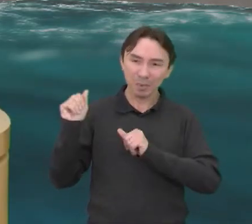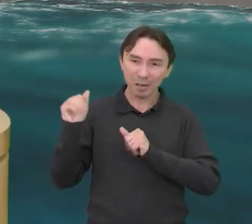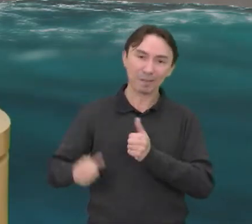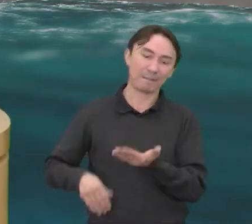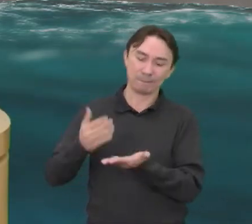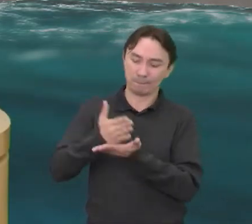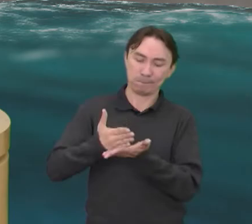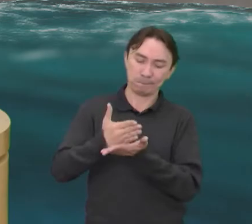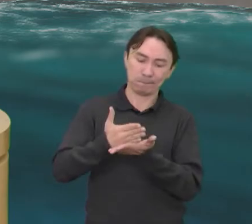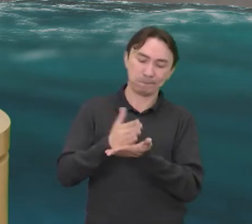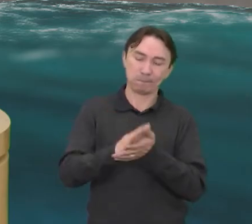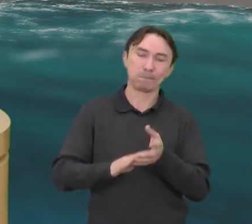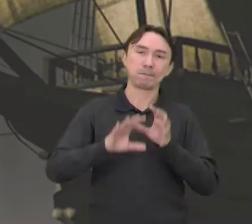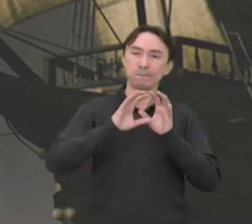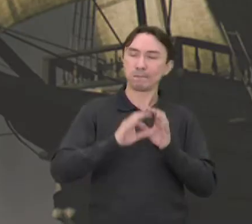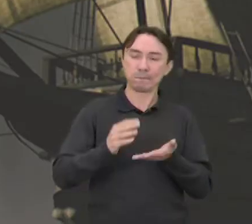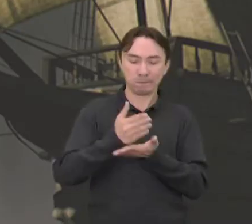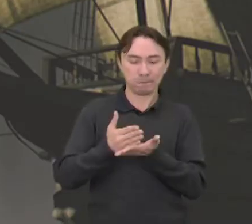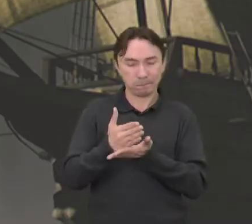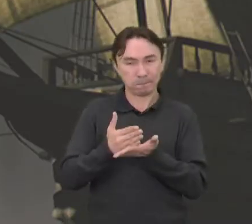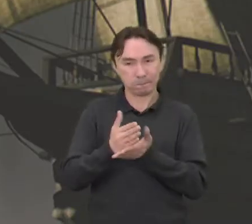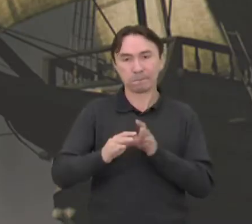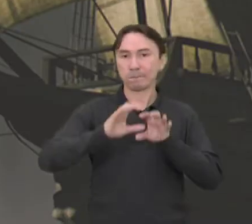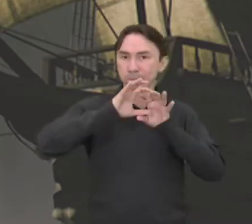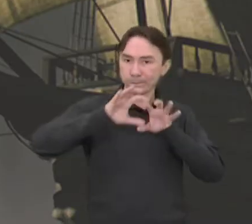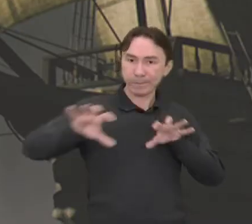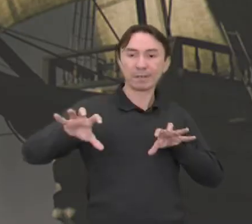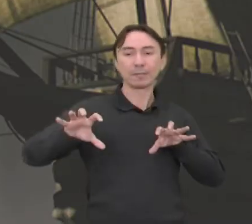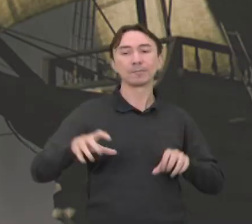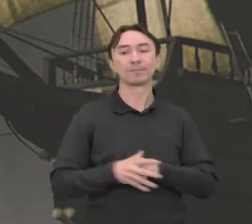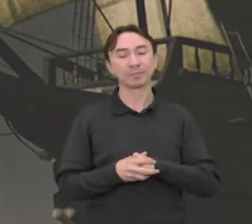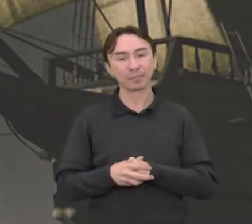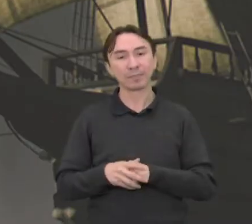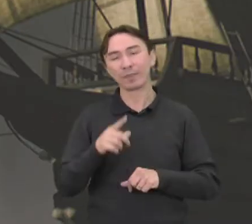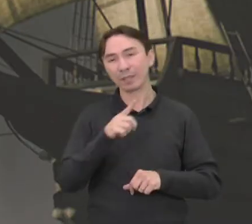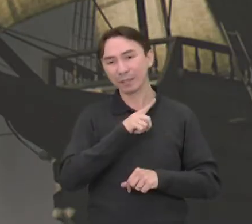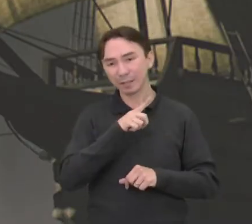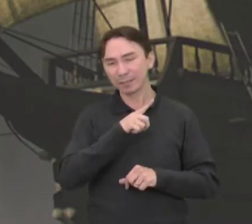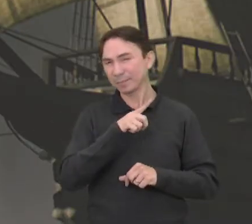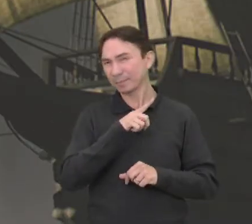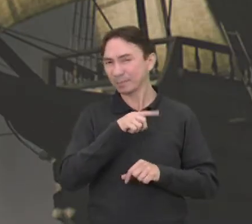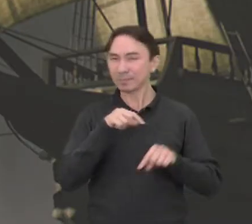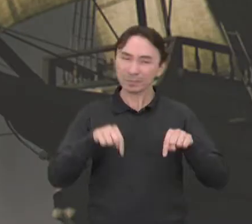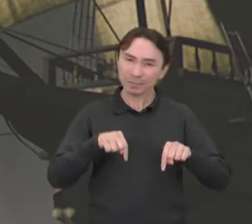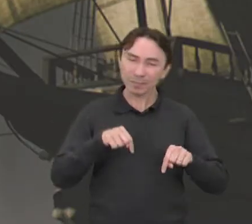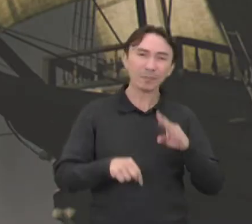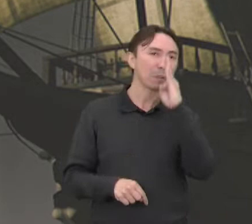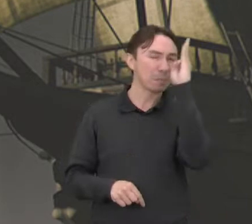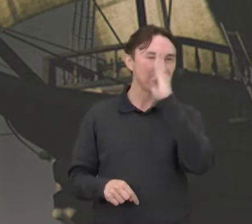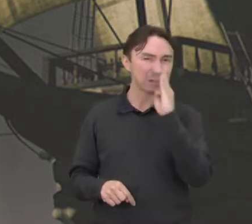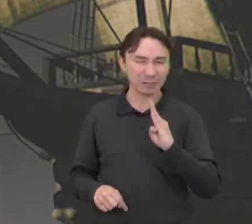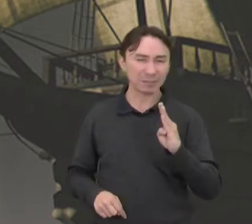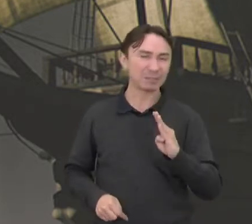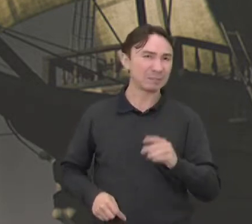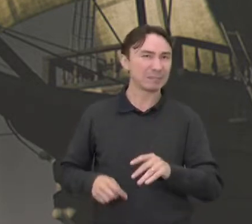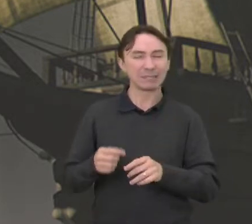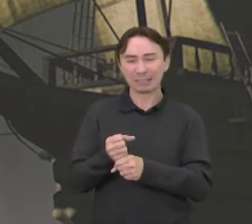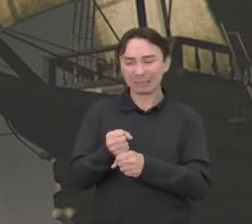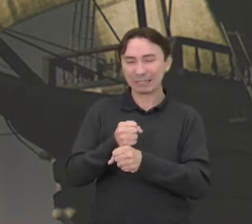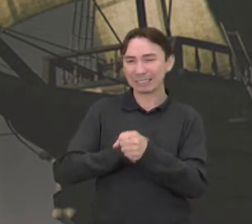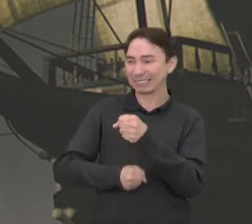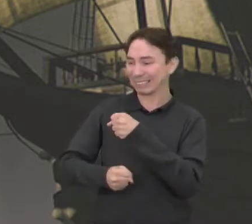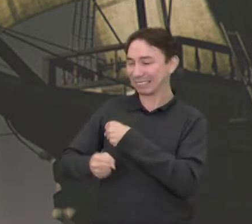depois do descobrimento da América e 6 anos antes do descobrimento do Brasil, né, que é como está na questão aí que eu acabei de explicar para